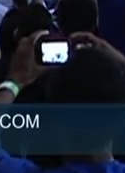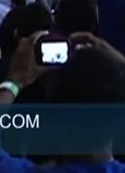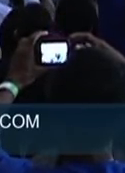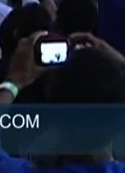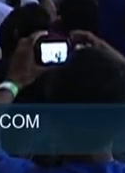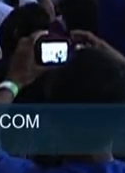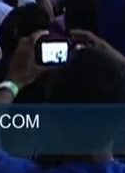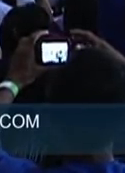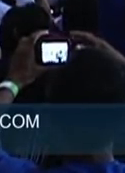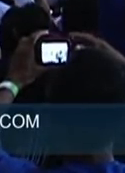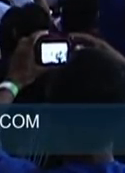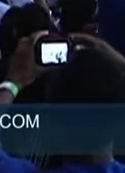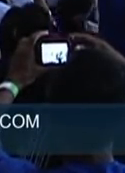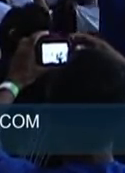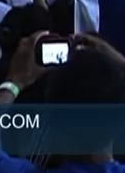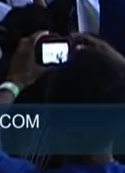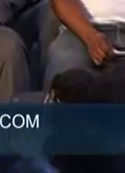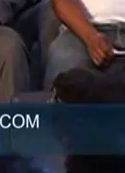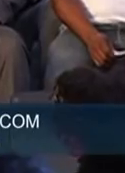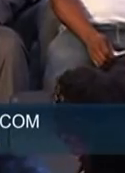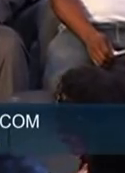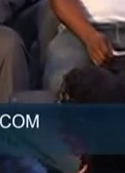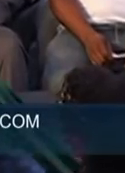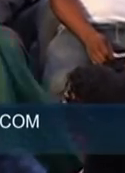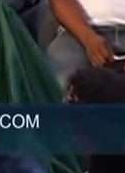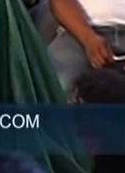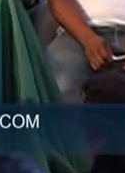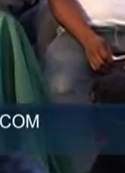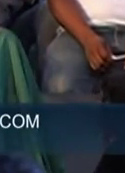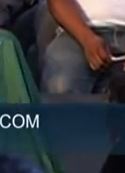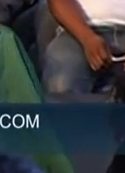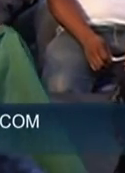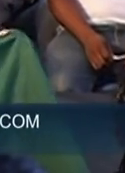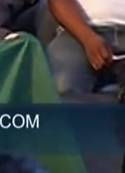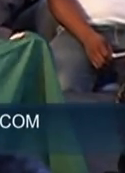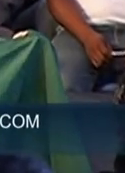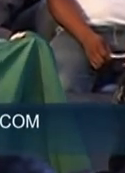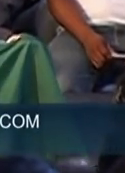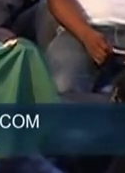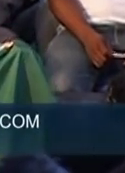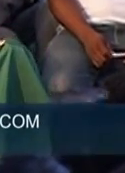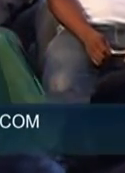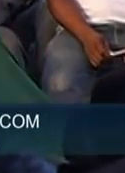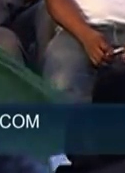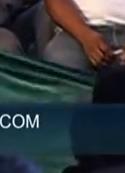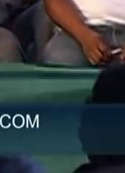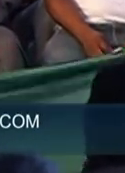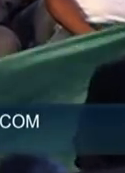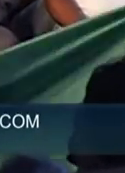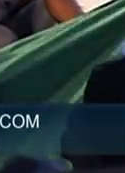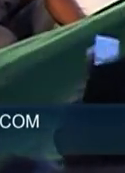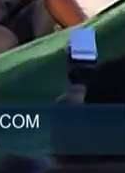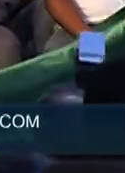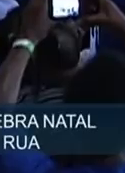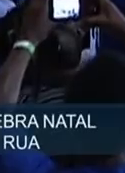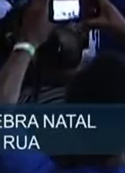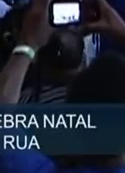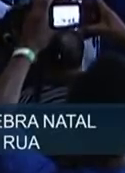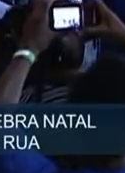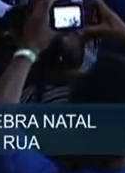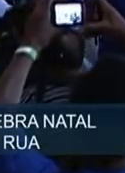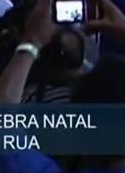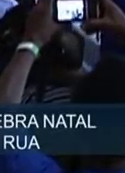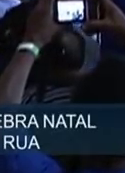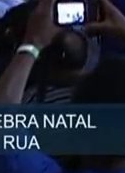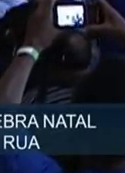mostrando essa bandeira de luta. Essa bandeira é verde, agora vinde verde, ela face a rede do trabalhador. Essa bandeira